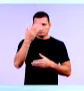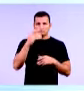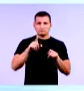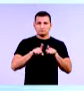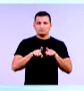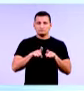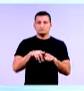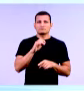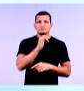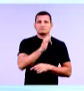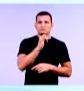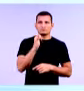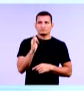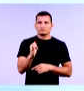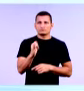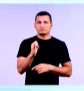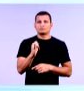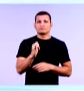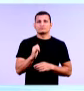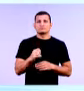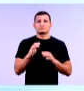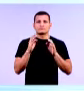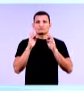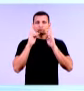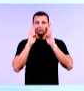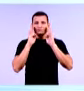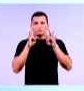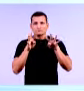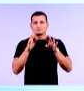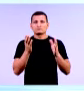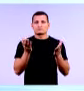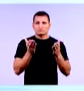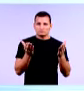aos nossos tutores que assistiram, que nos deram todo